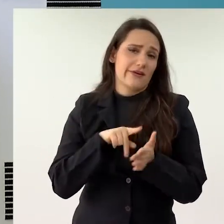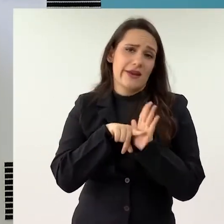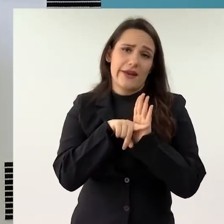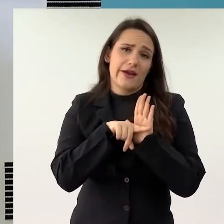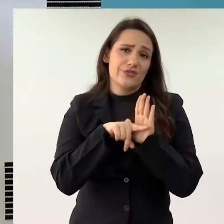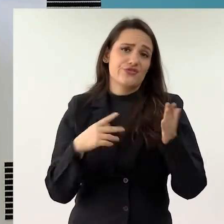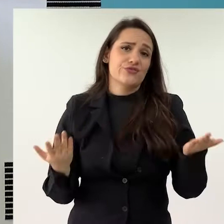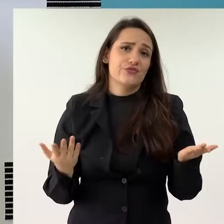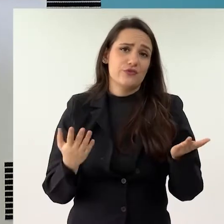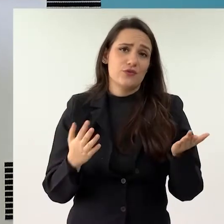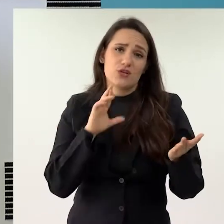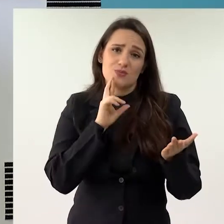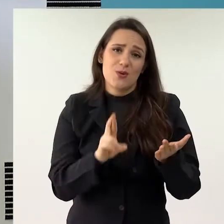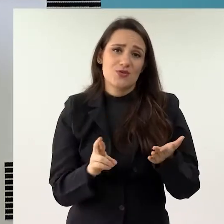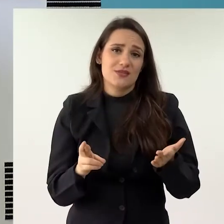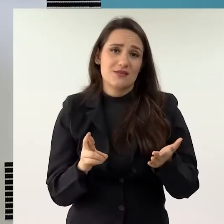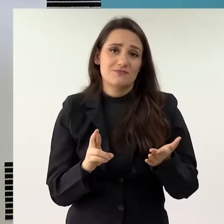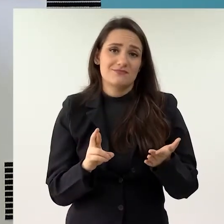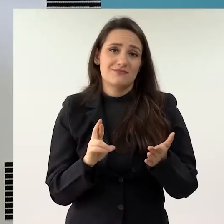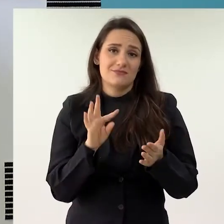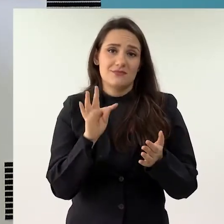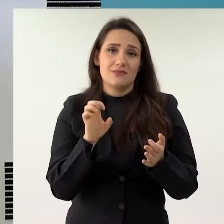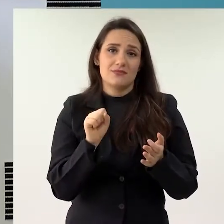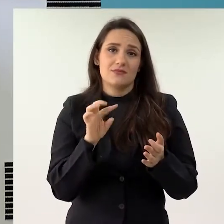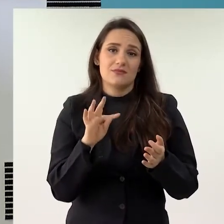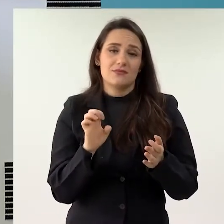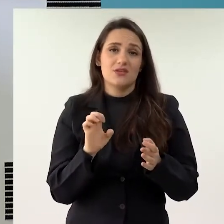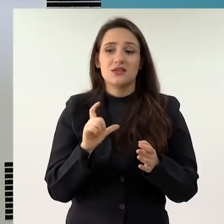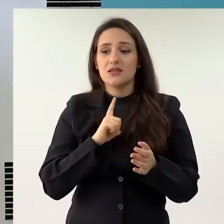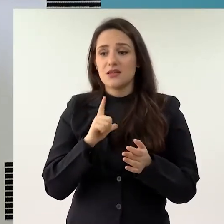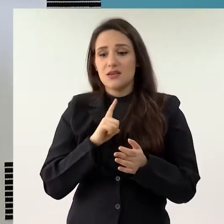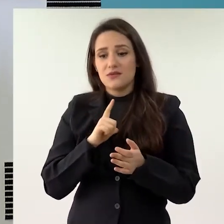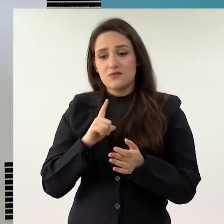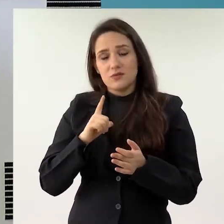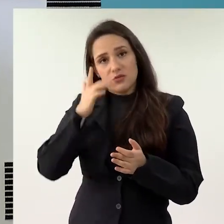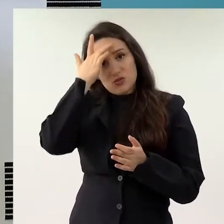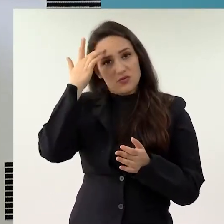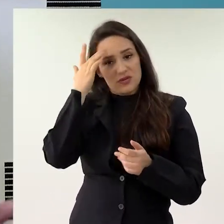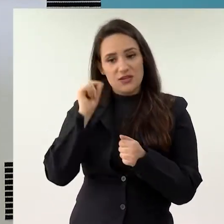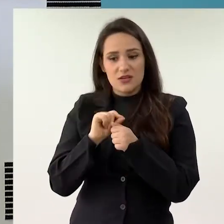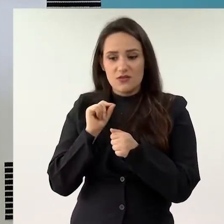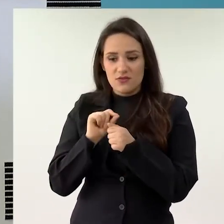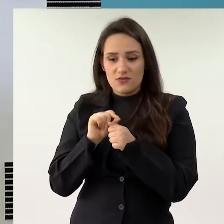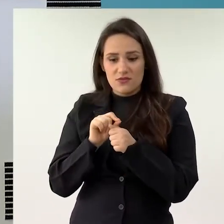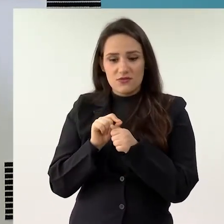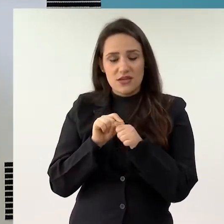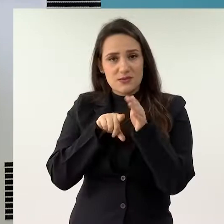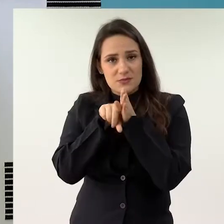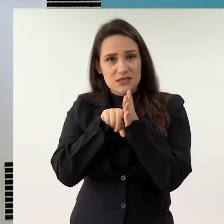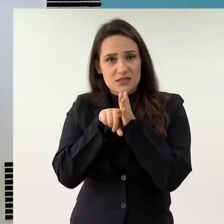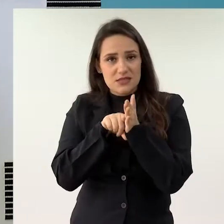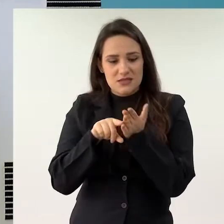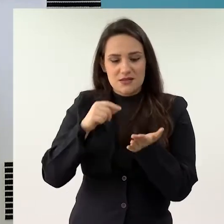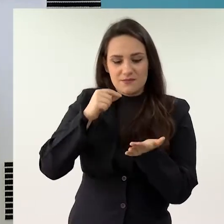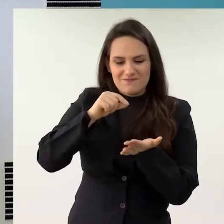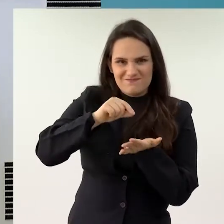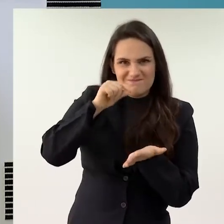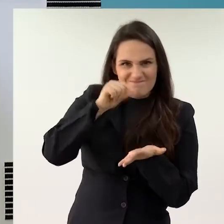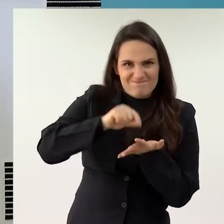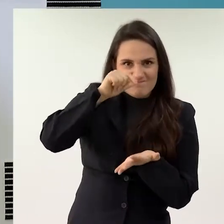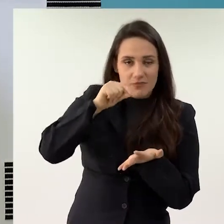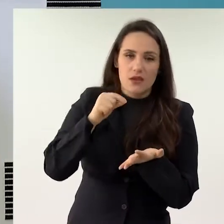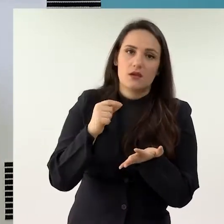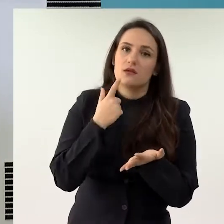E teve paciente que fez o imunoglobulina, o teste rápido, no início dos sintomas, também vai dar negativo. Então muita